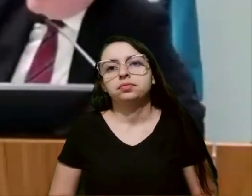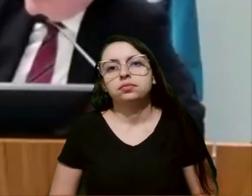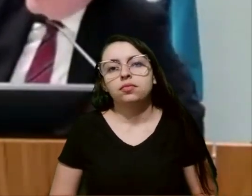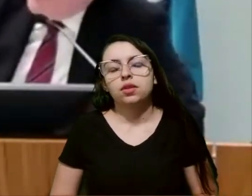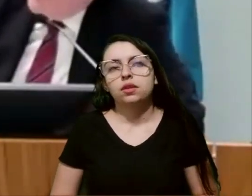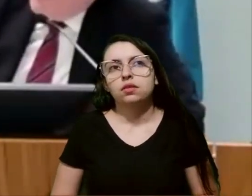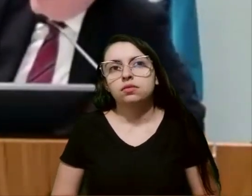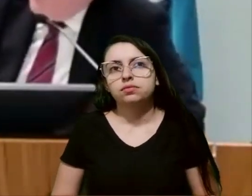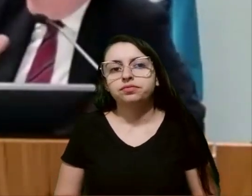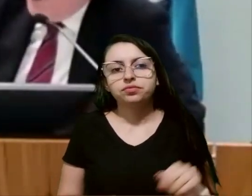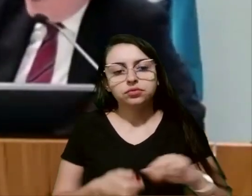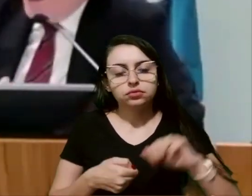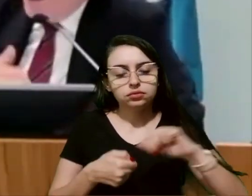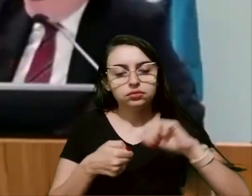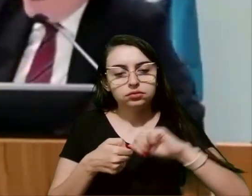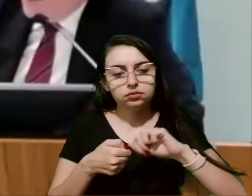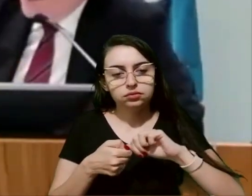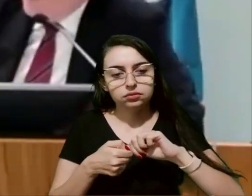daí, feito